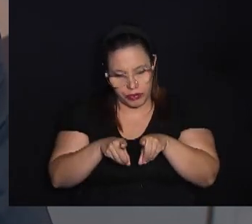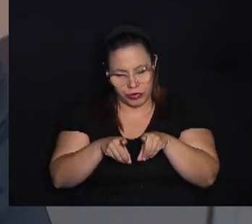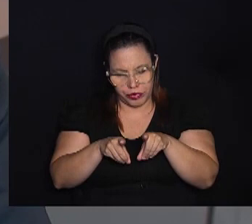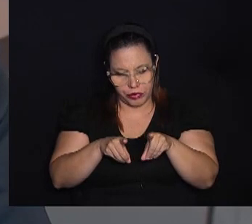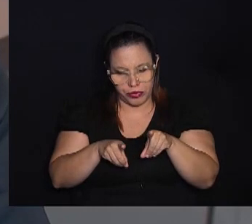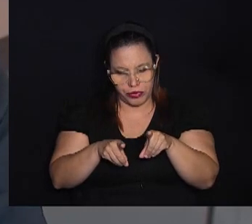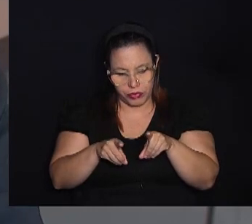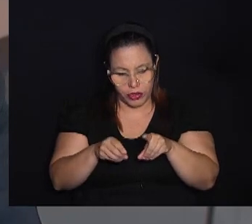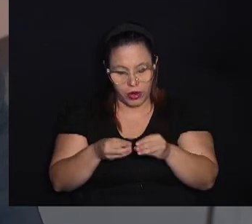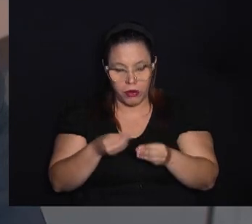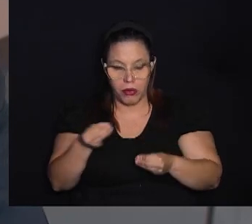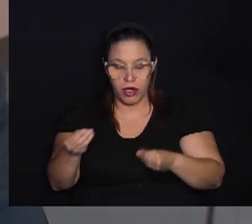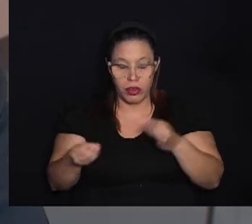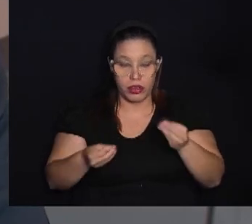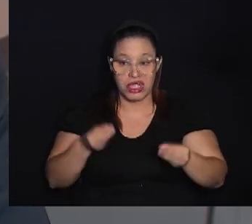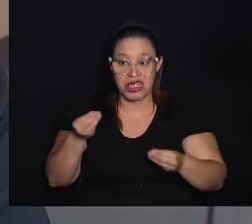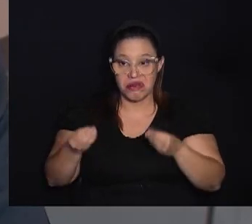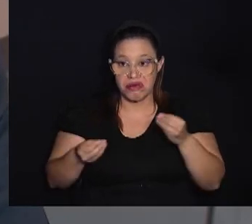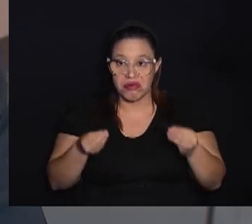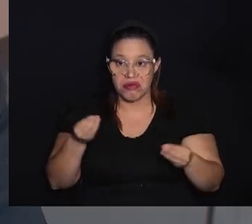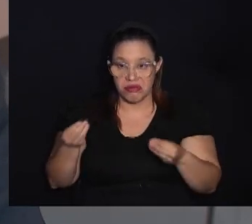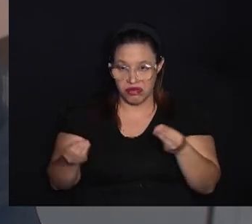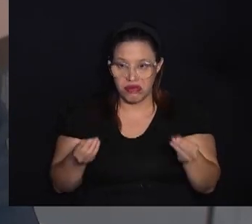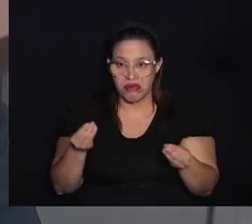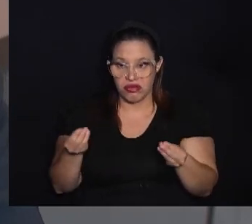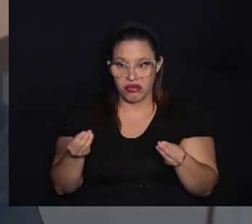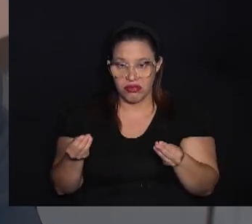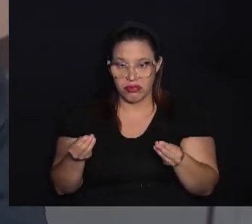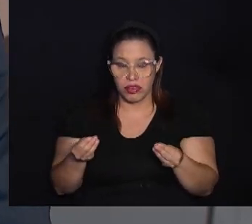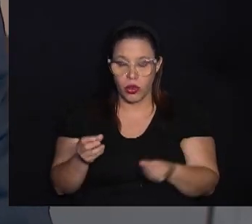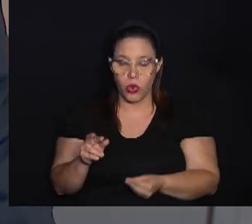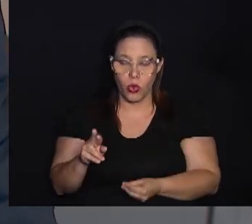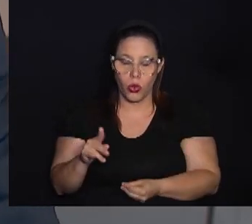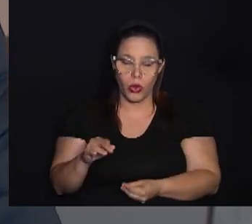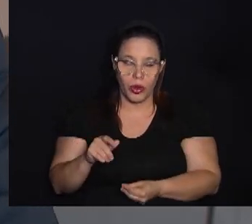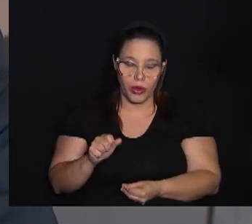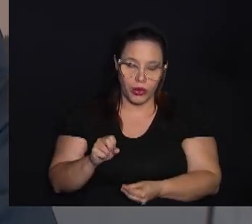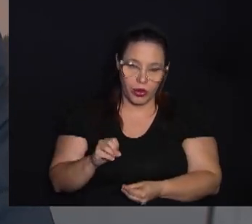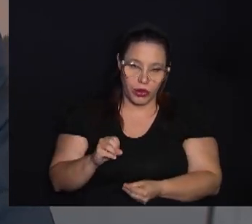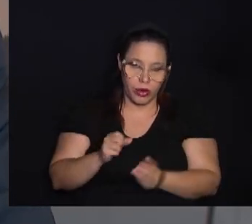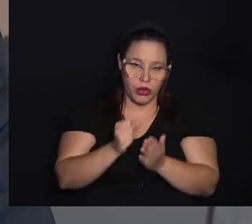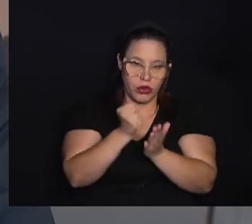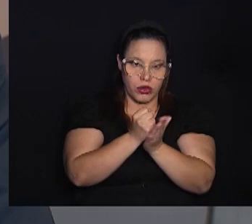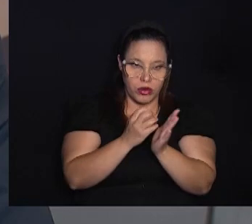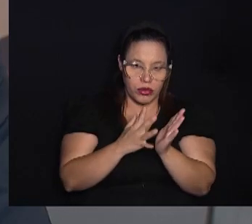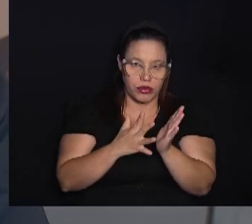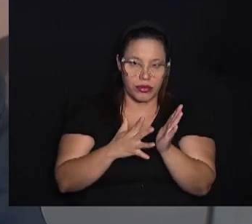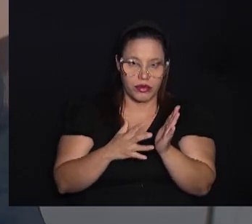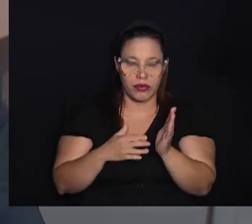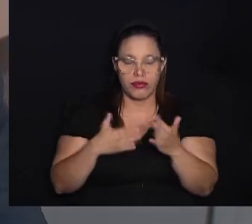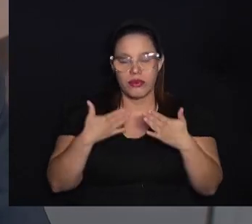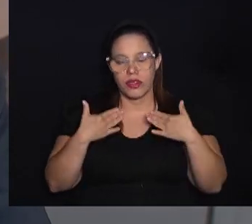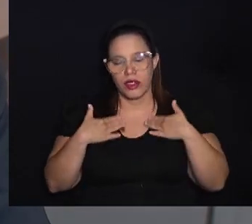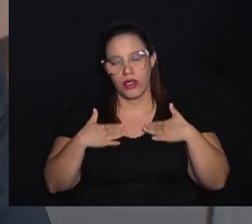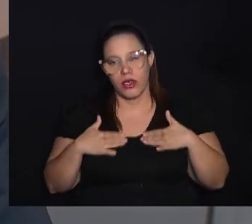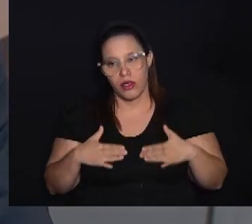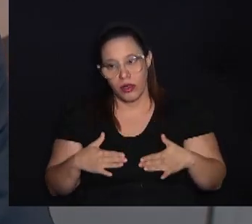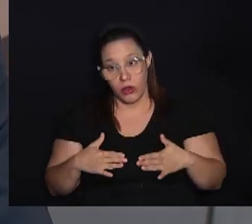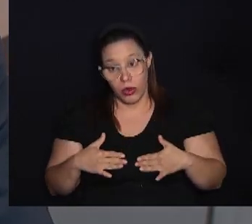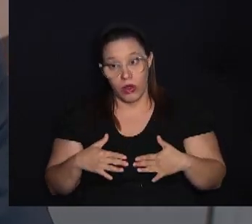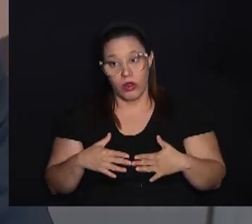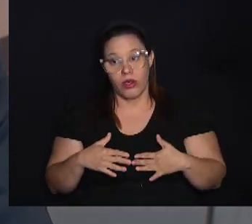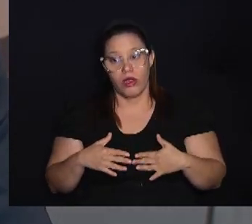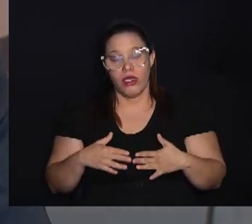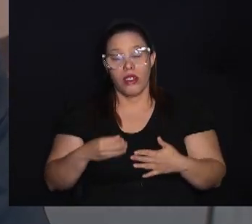e aí essa tranquilidade de cunho patrimonial também se transformará numa tranquilidade de cunho emocional,